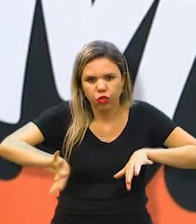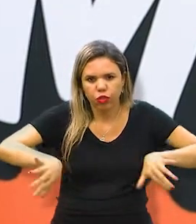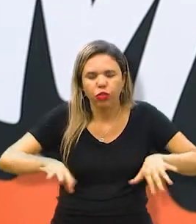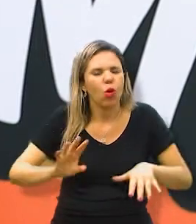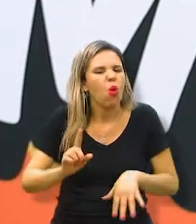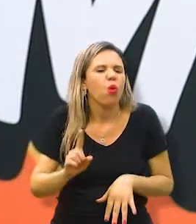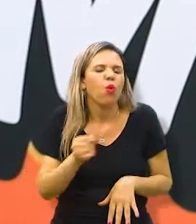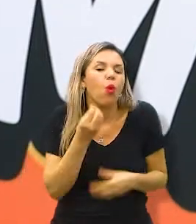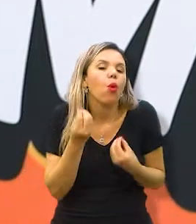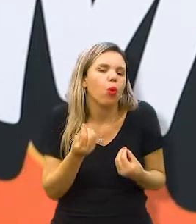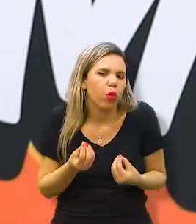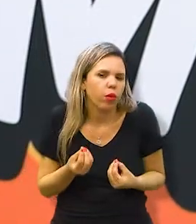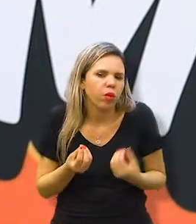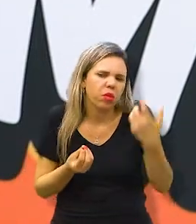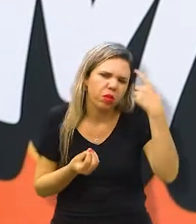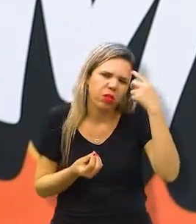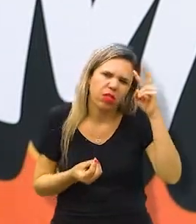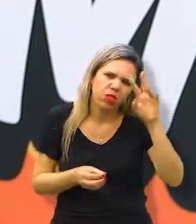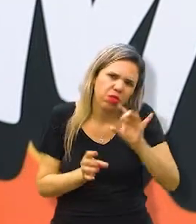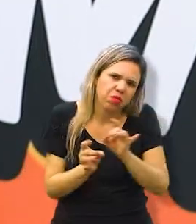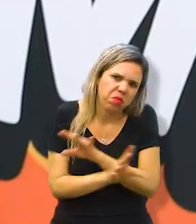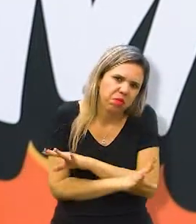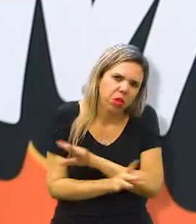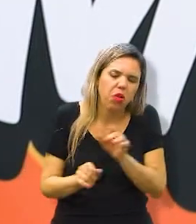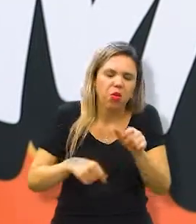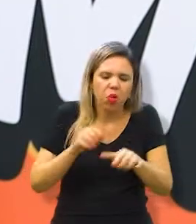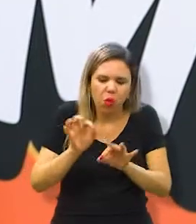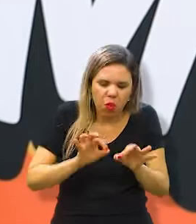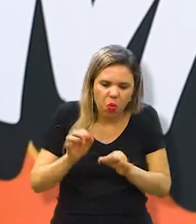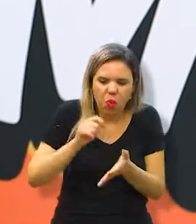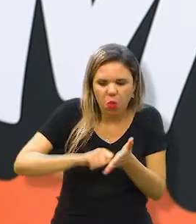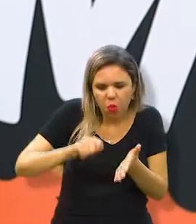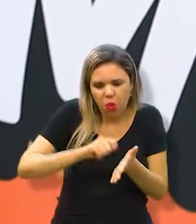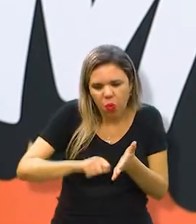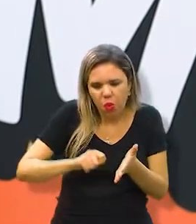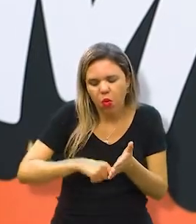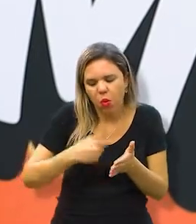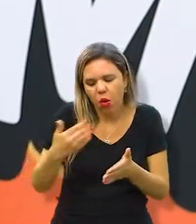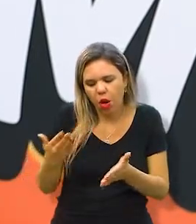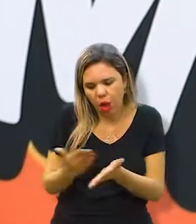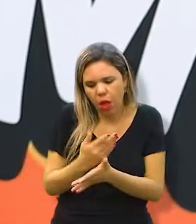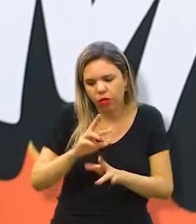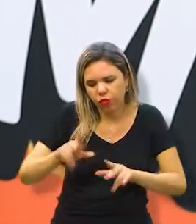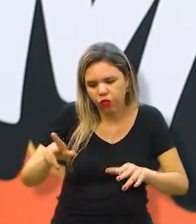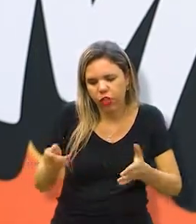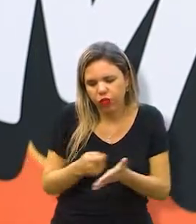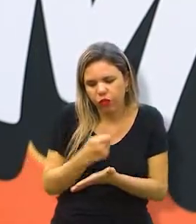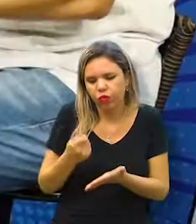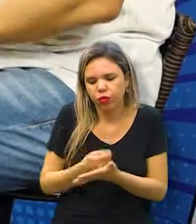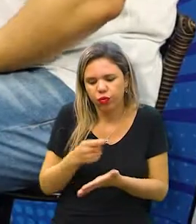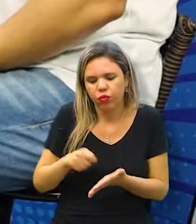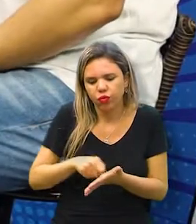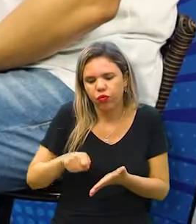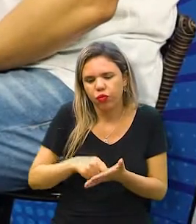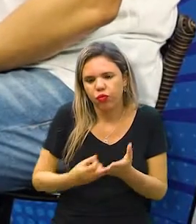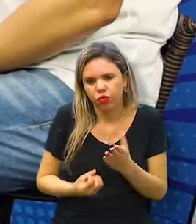dividiu tudo ou não? Pensei na história e aí eu fui criando, a cada livro eu vou